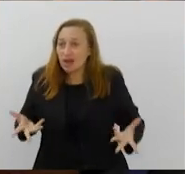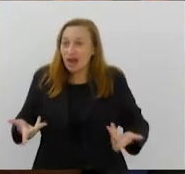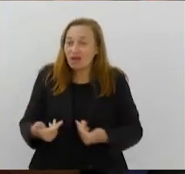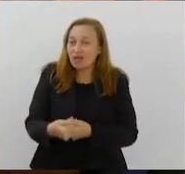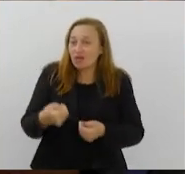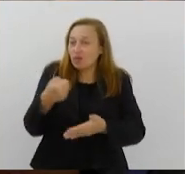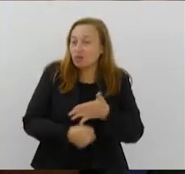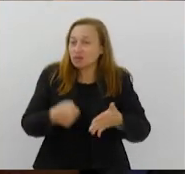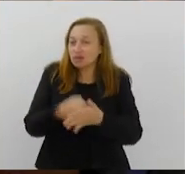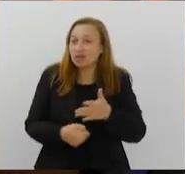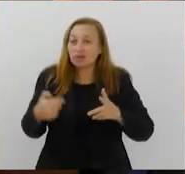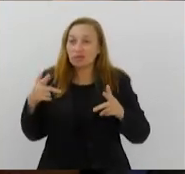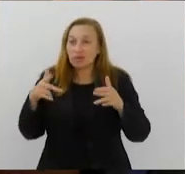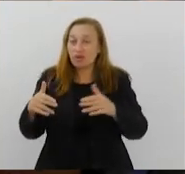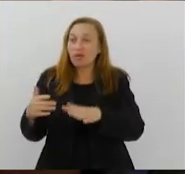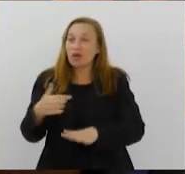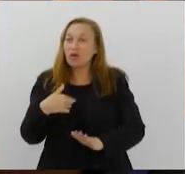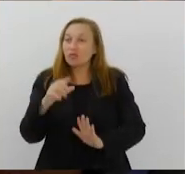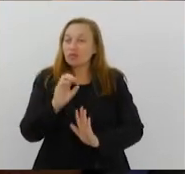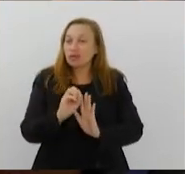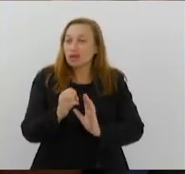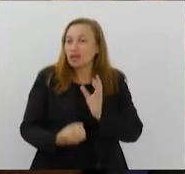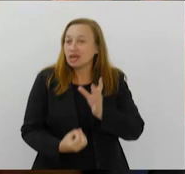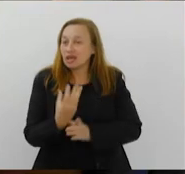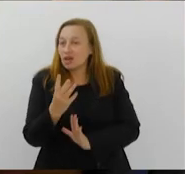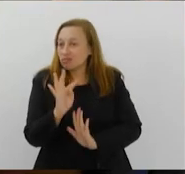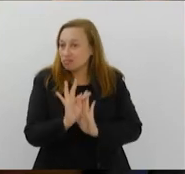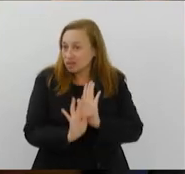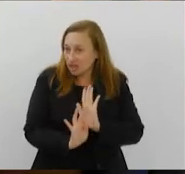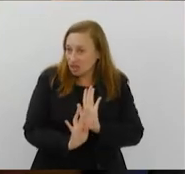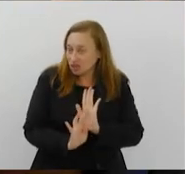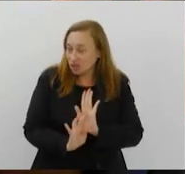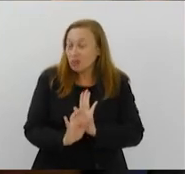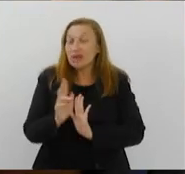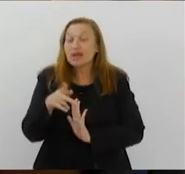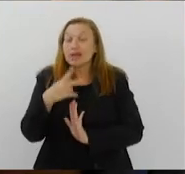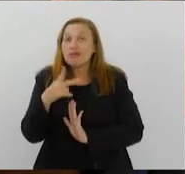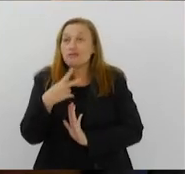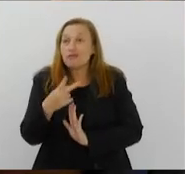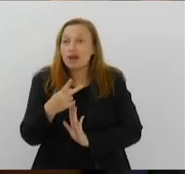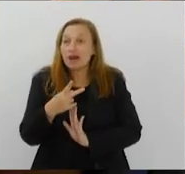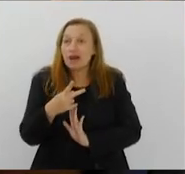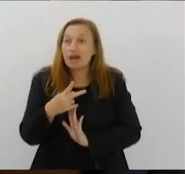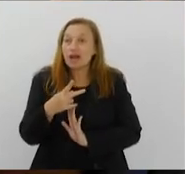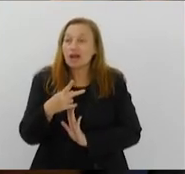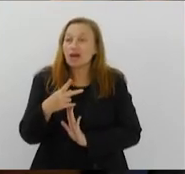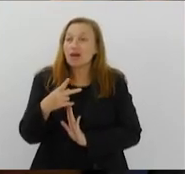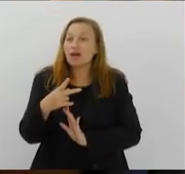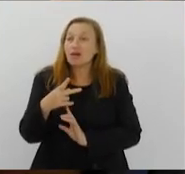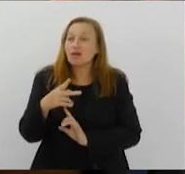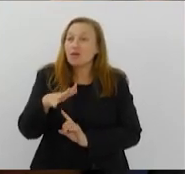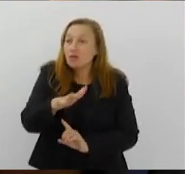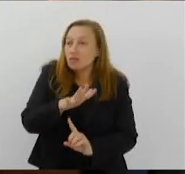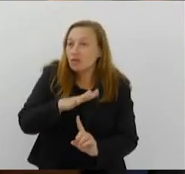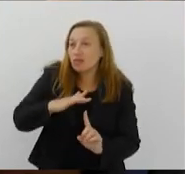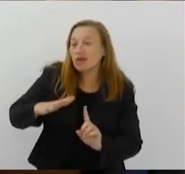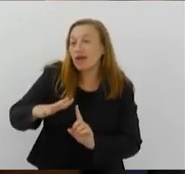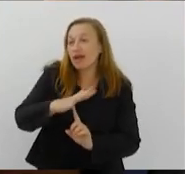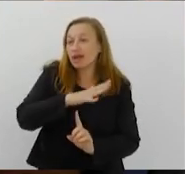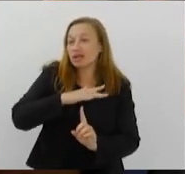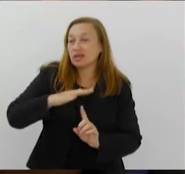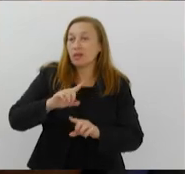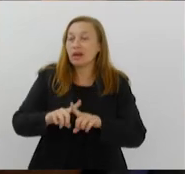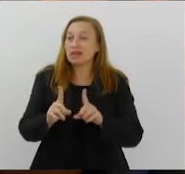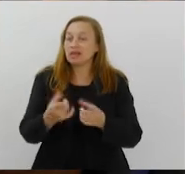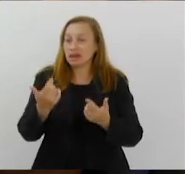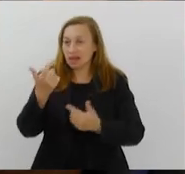fiz um texto aqui, um mini texto, que fala sobre o meio ambiente. Mas, primeiro, eu quero me apresentar.